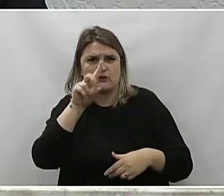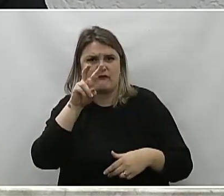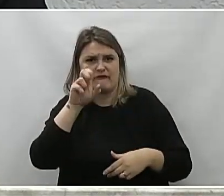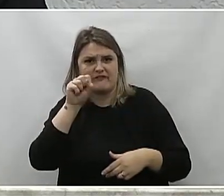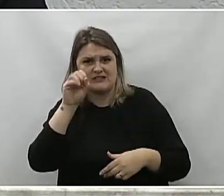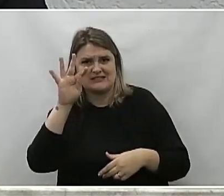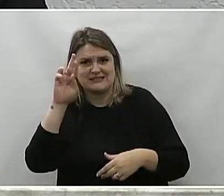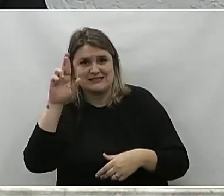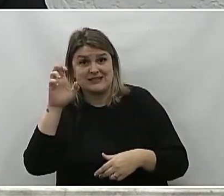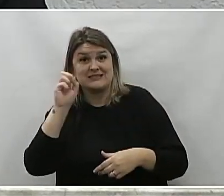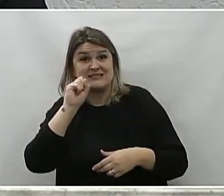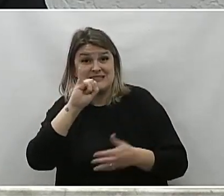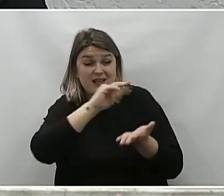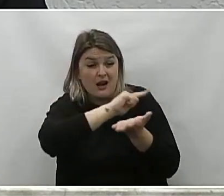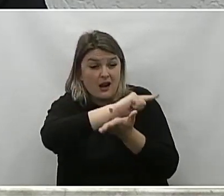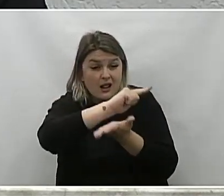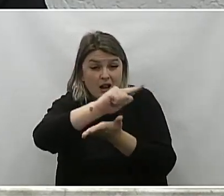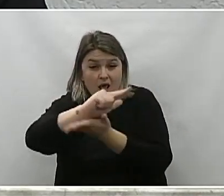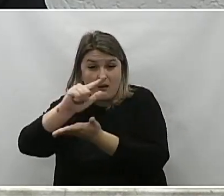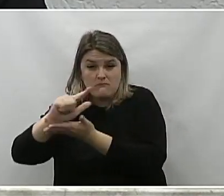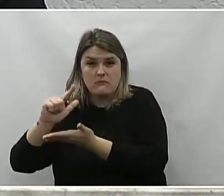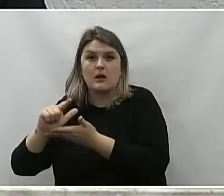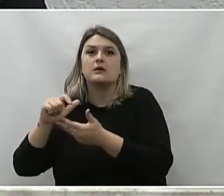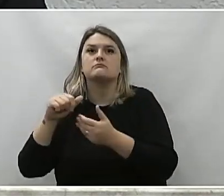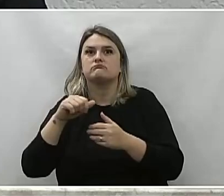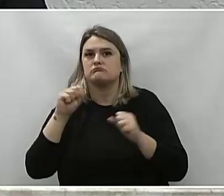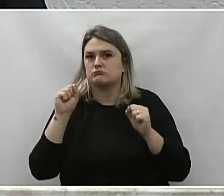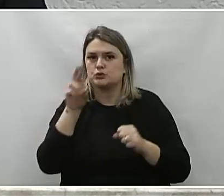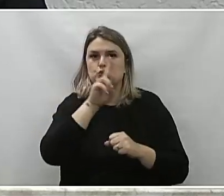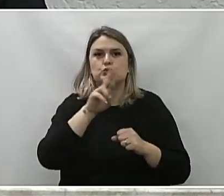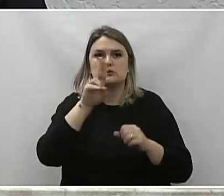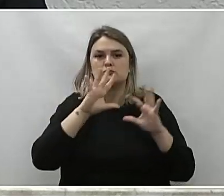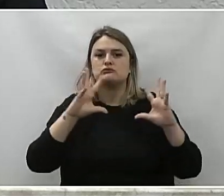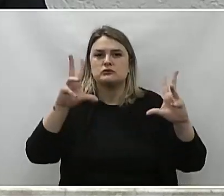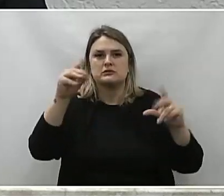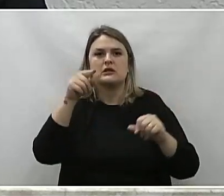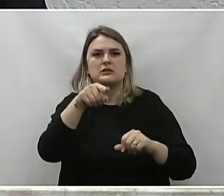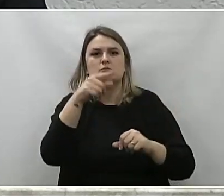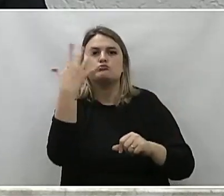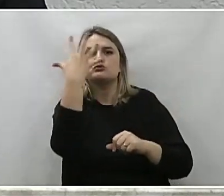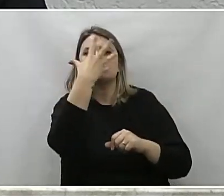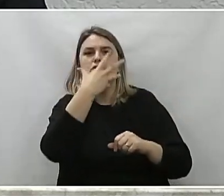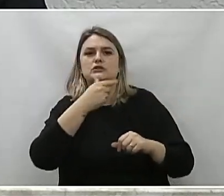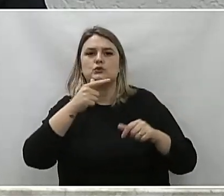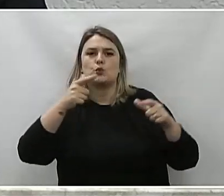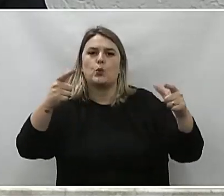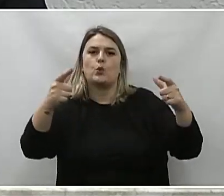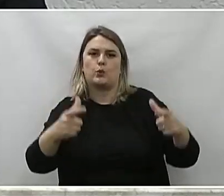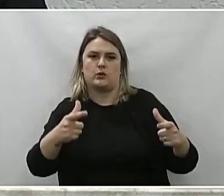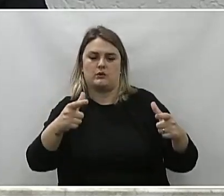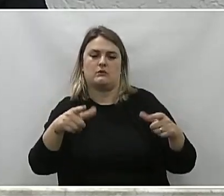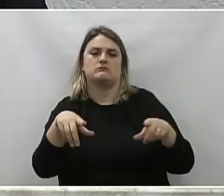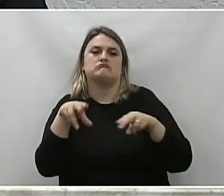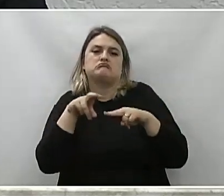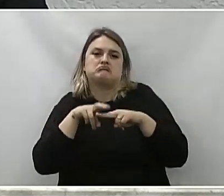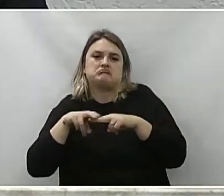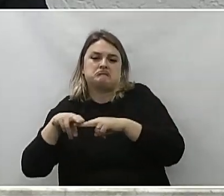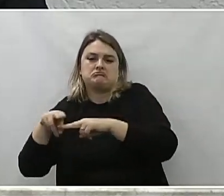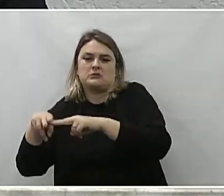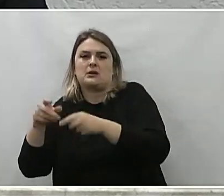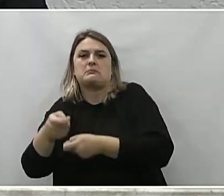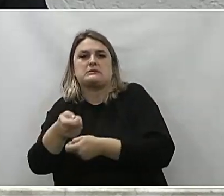revelaria uma lagoa que poderia ser utilizado por todos os moradores como ponto de lazer e até mesmo como